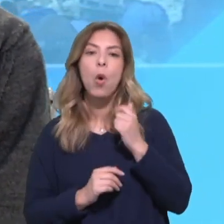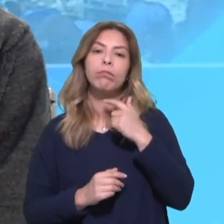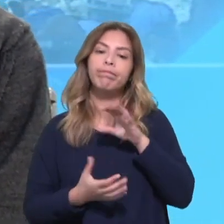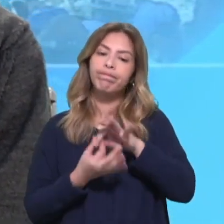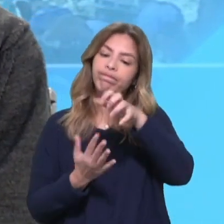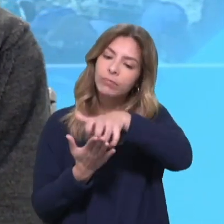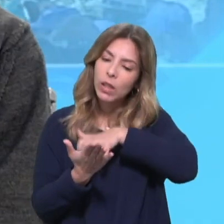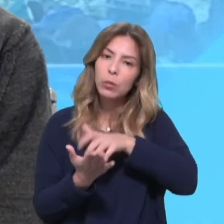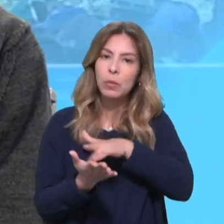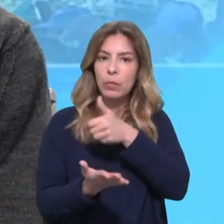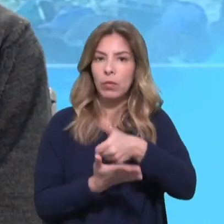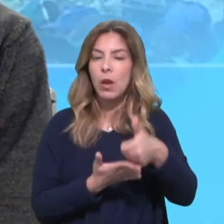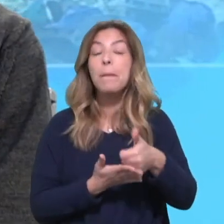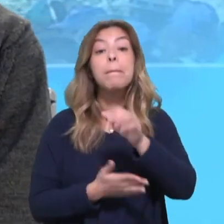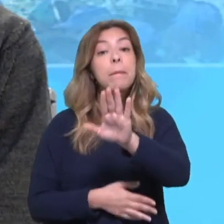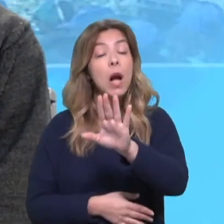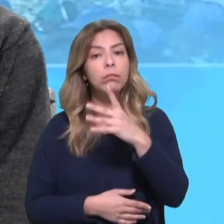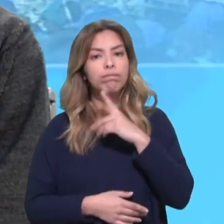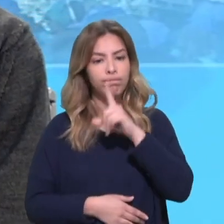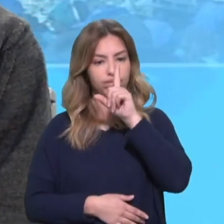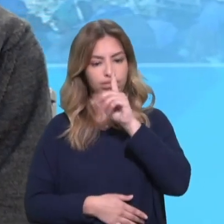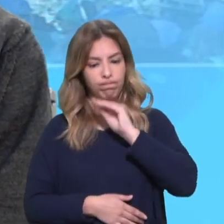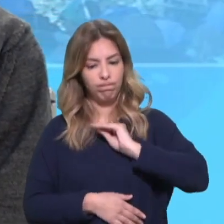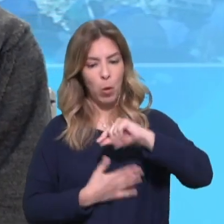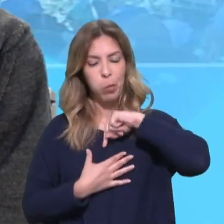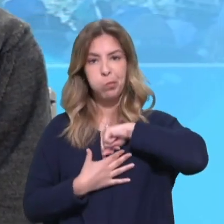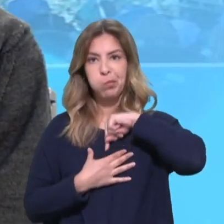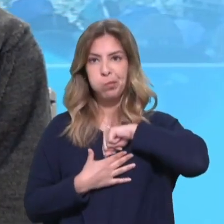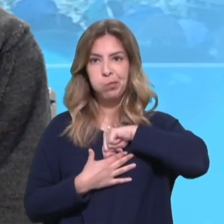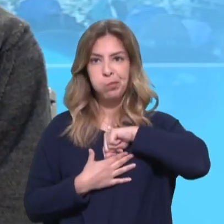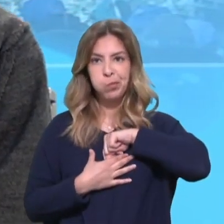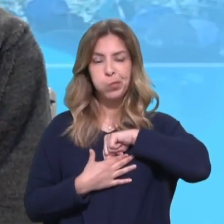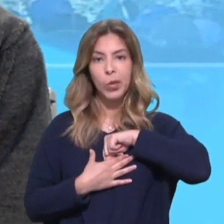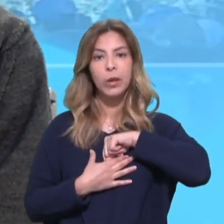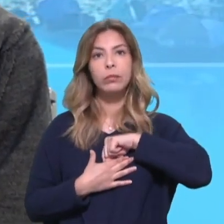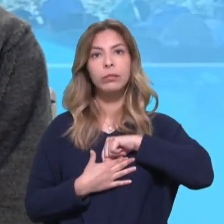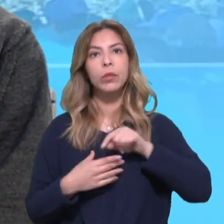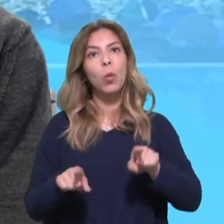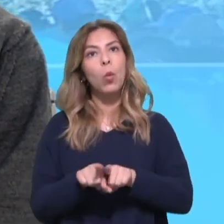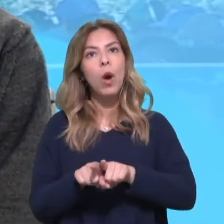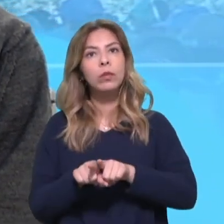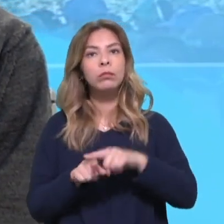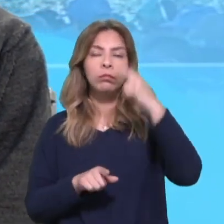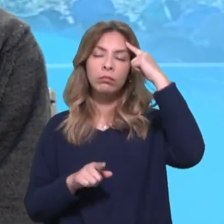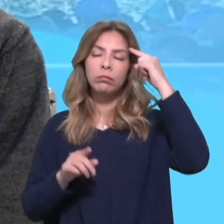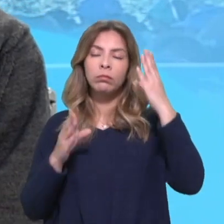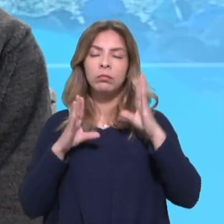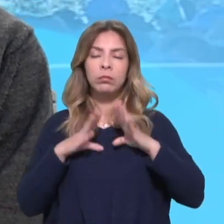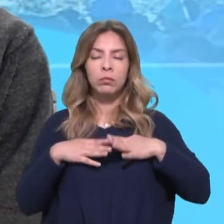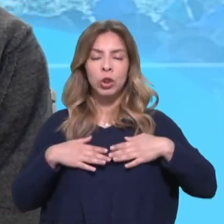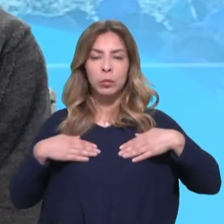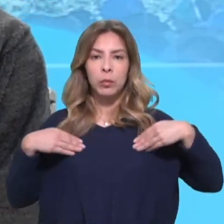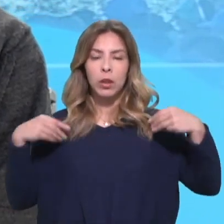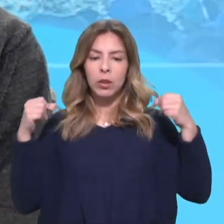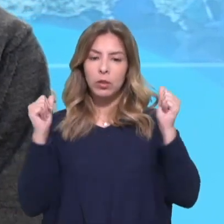mas sempre numa atitude de silêncio interior, nesta perspectiva de repouso espiritual